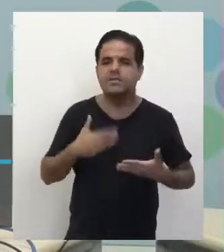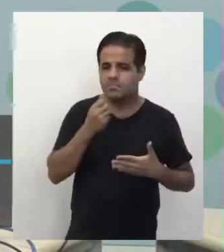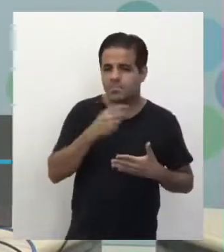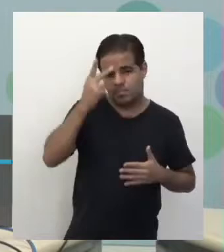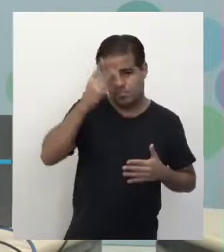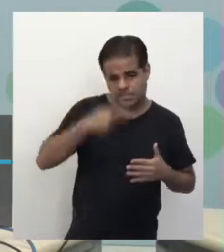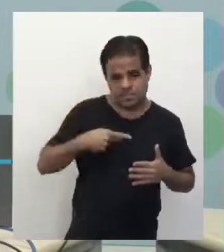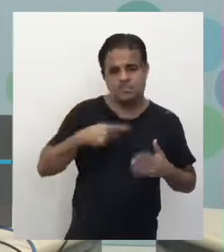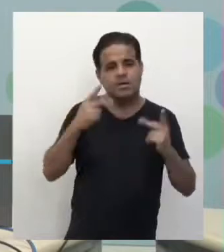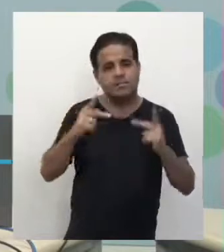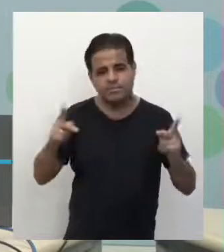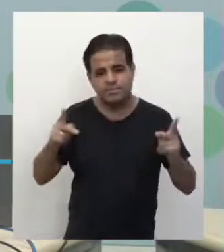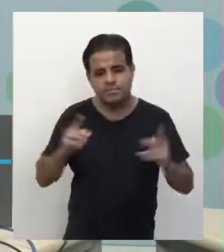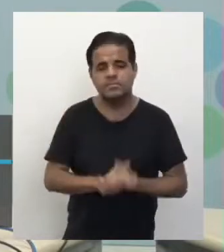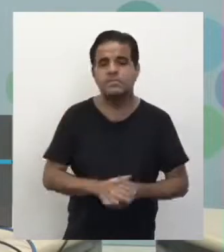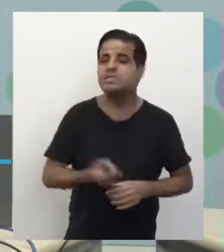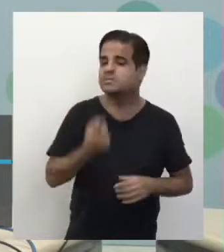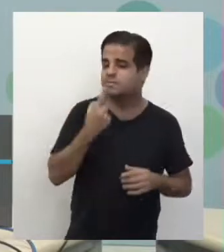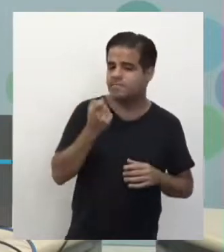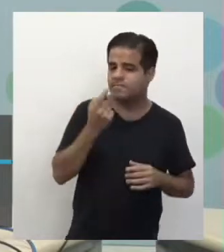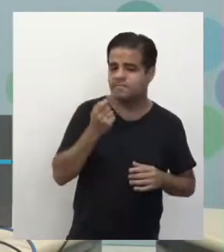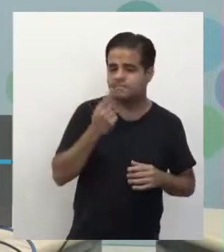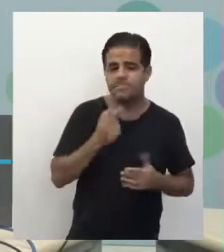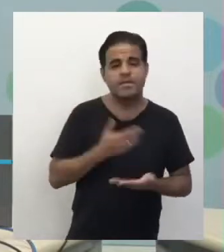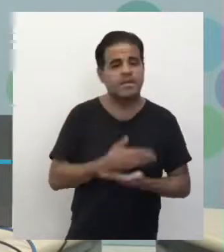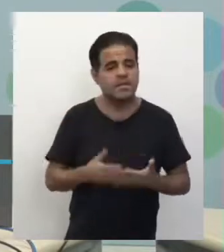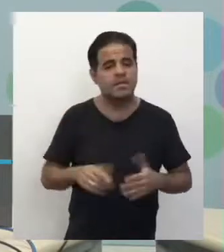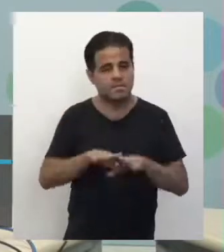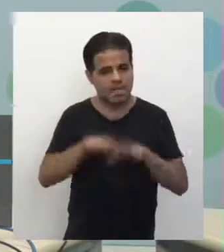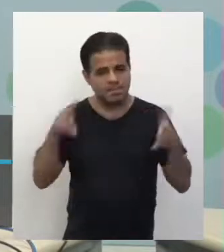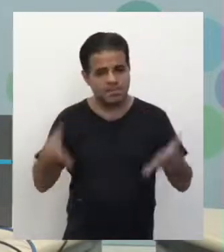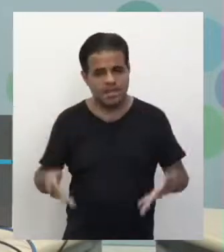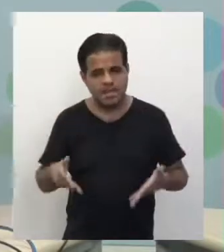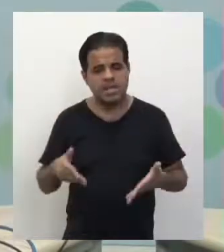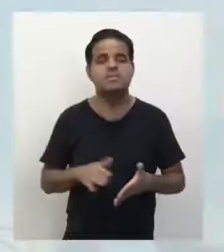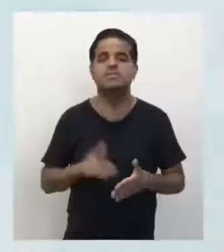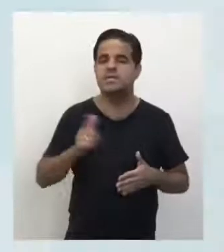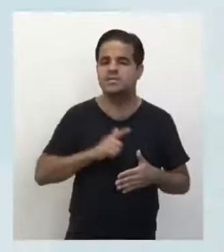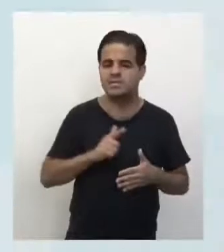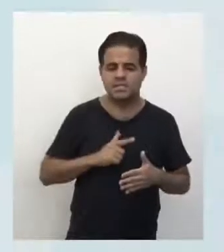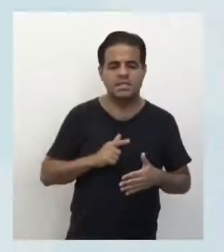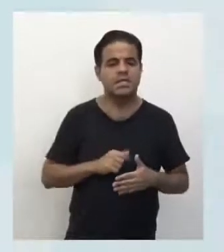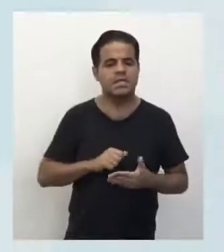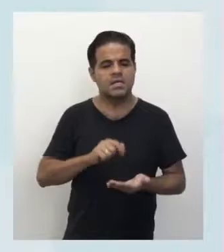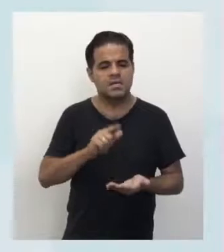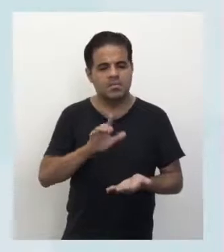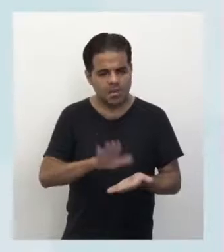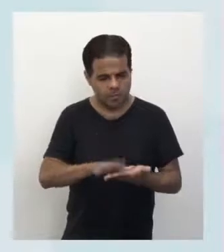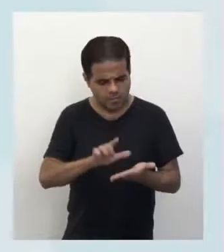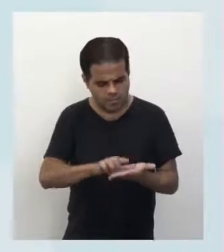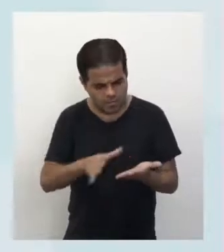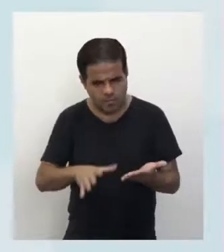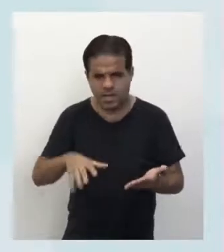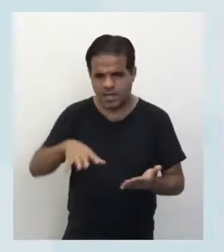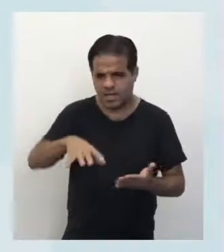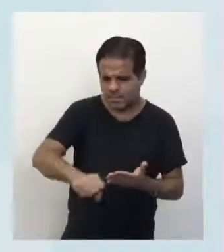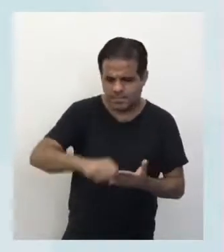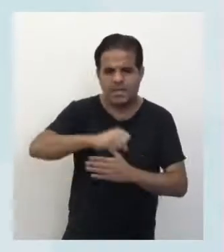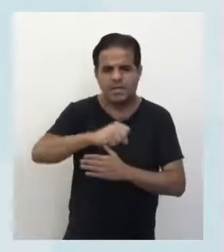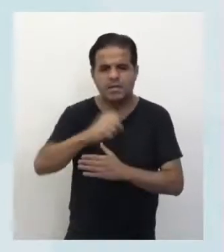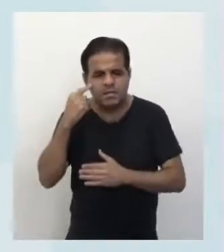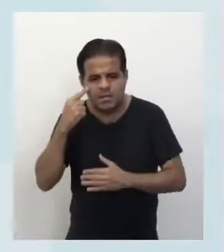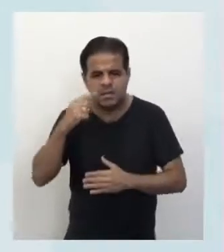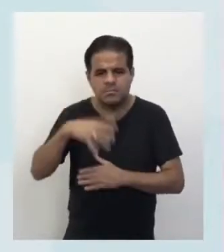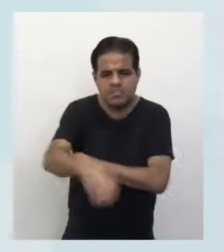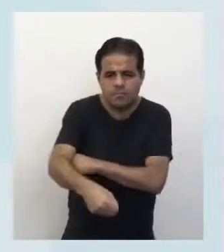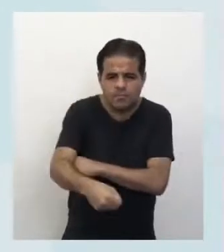pessoal, tá? Esse vermelho aí, ó, da mesa, tem uma folhagem que ele tá segurando, né? Então a gente pode pensar